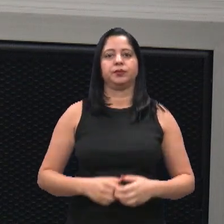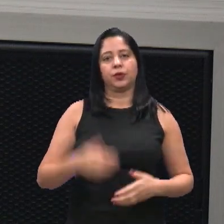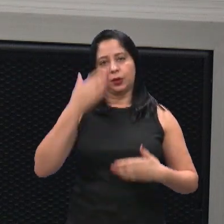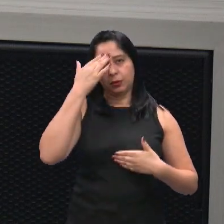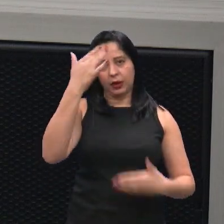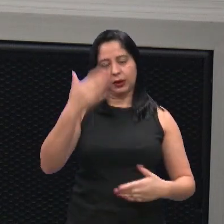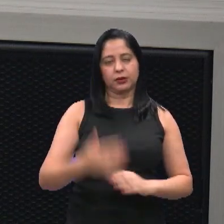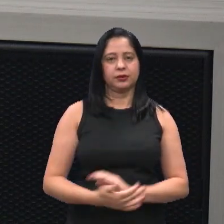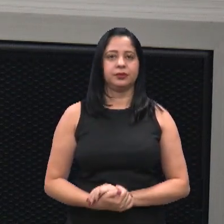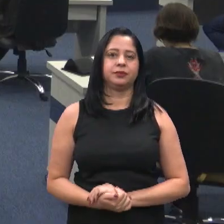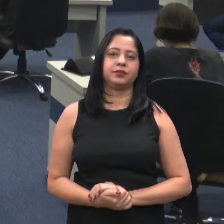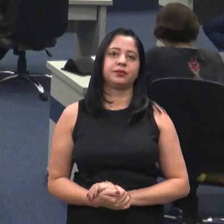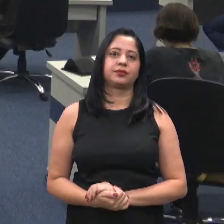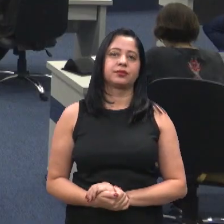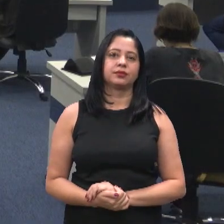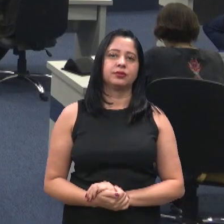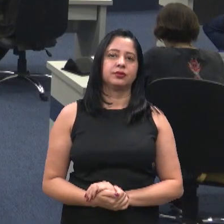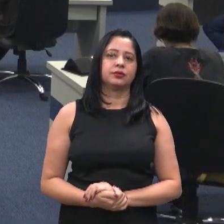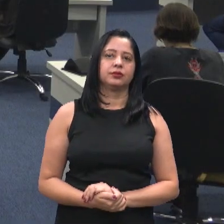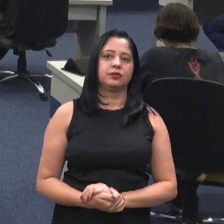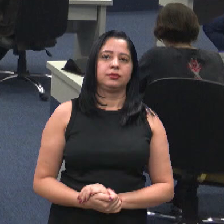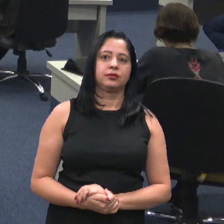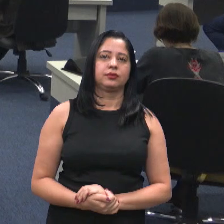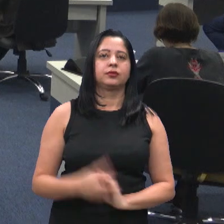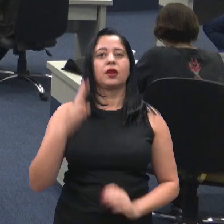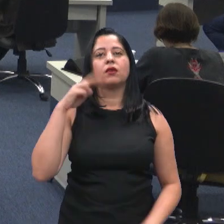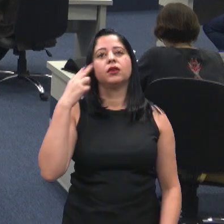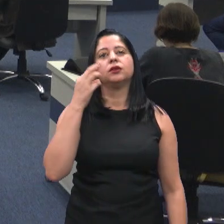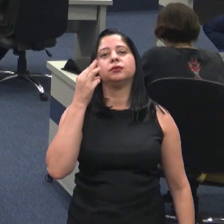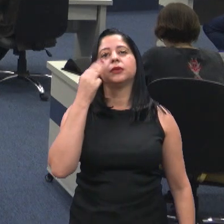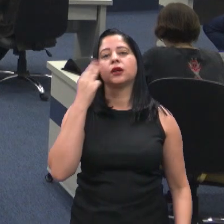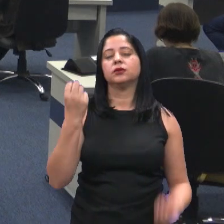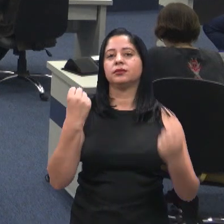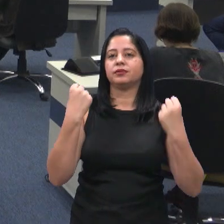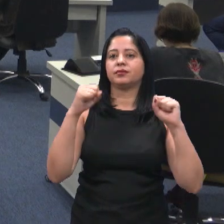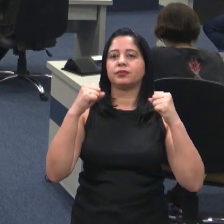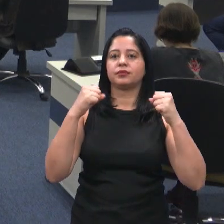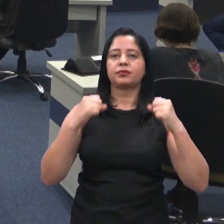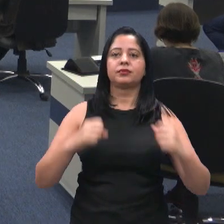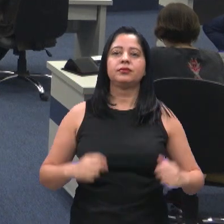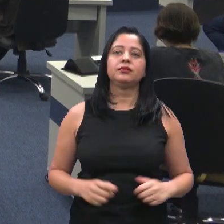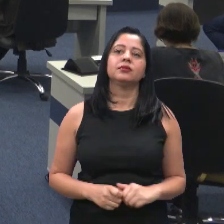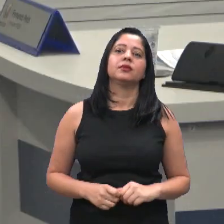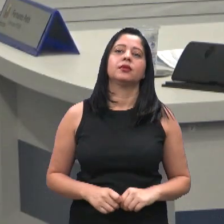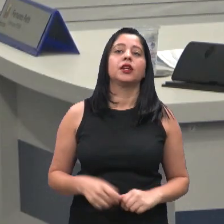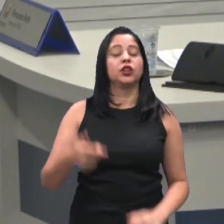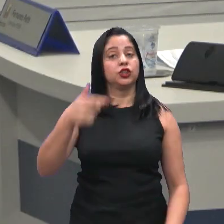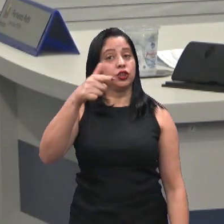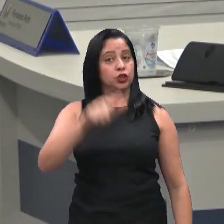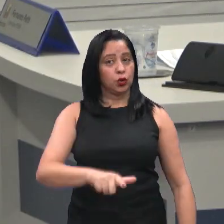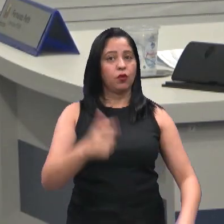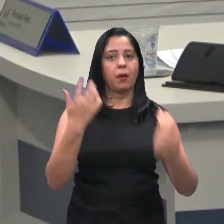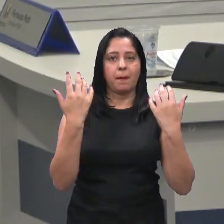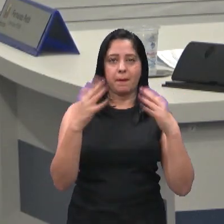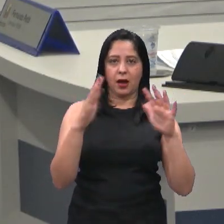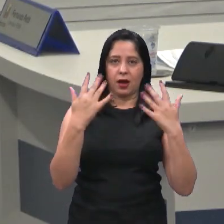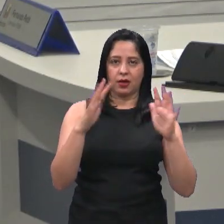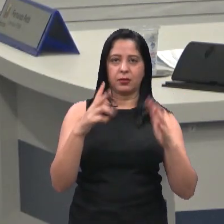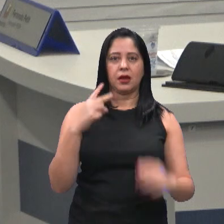presidente. Indicativo de votação, vereador Marcão da Academia. Não, mais uma vez, parabenizar aqui a Câmara Municipal,